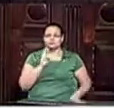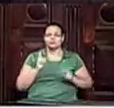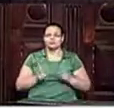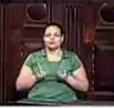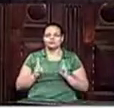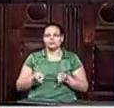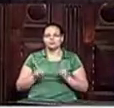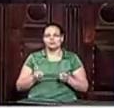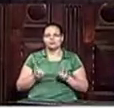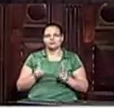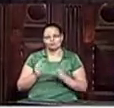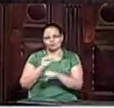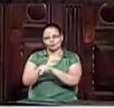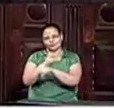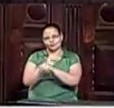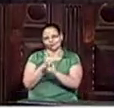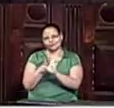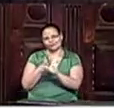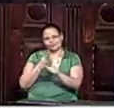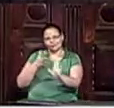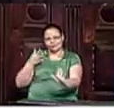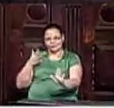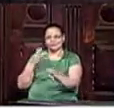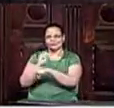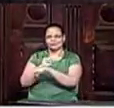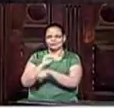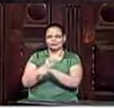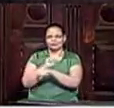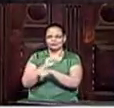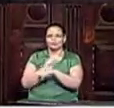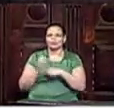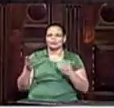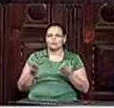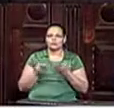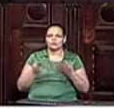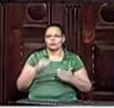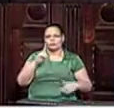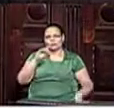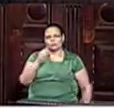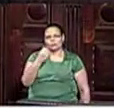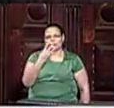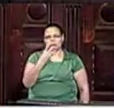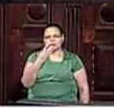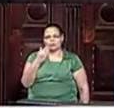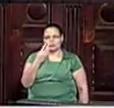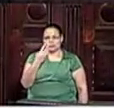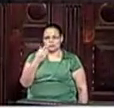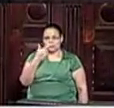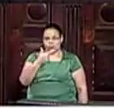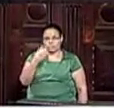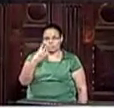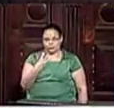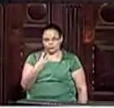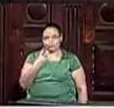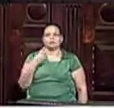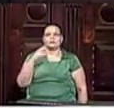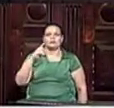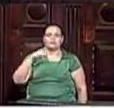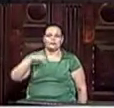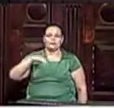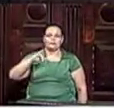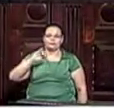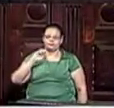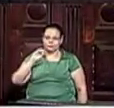continuam ainda na fila de espera. E agora, no dia 24 de maio, às 11 horas,